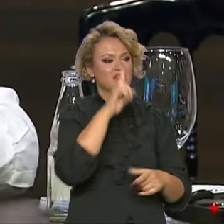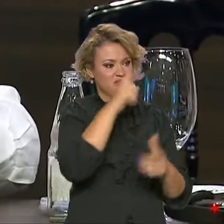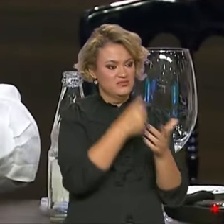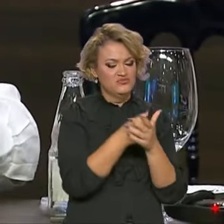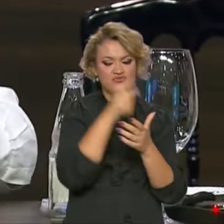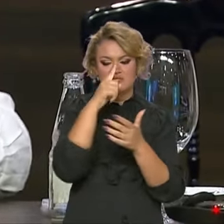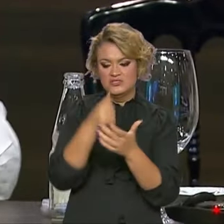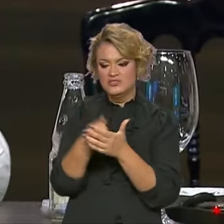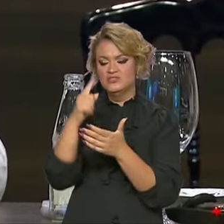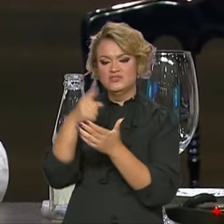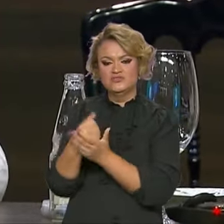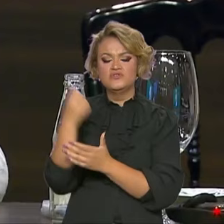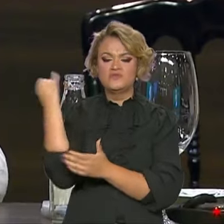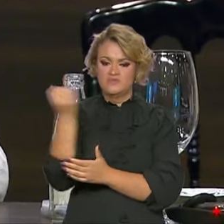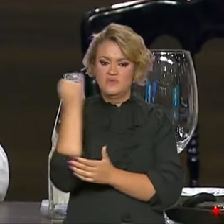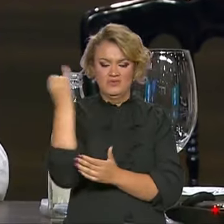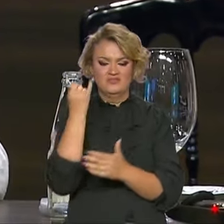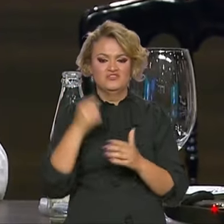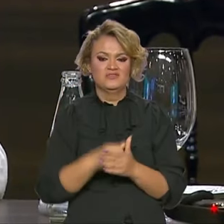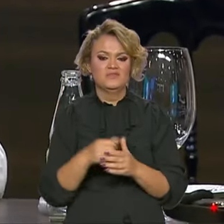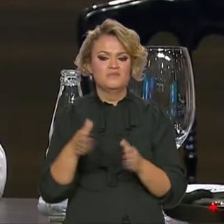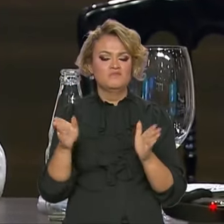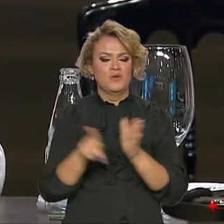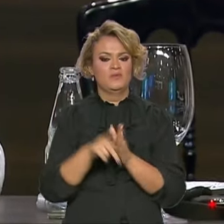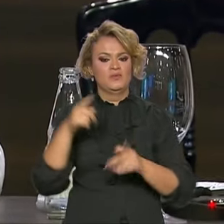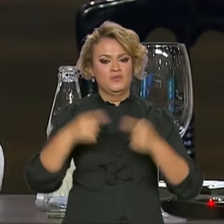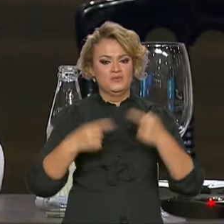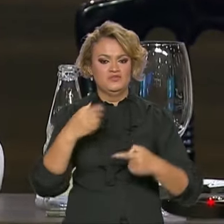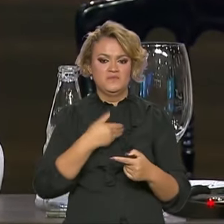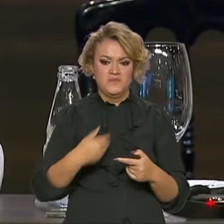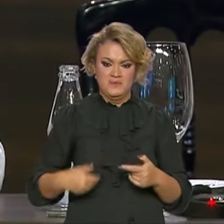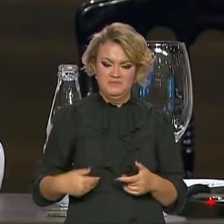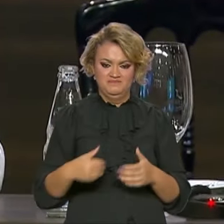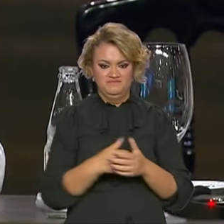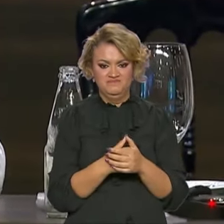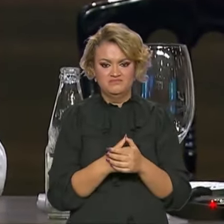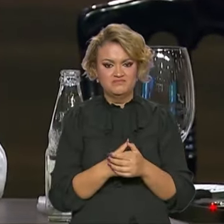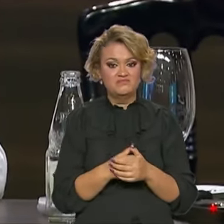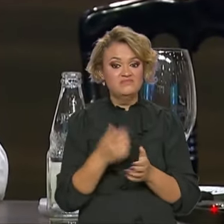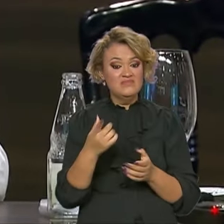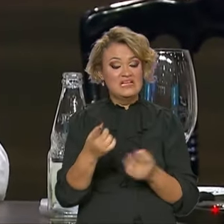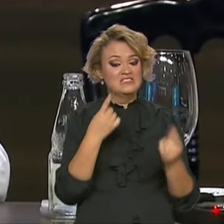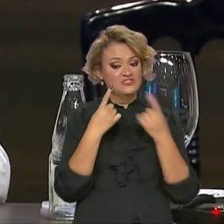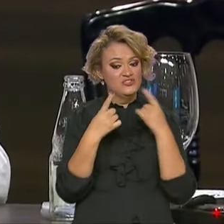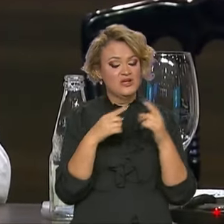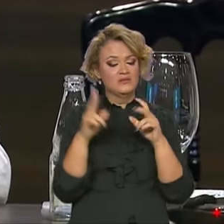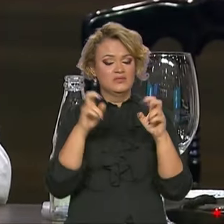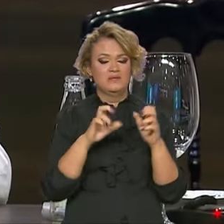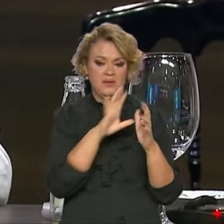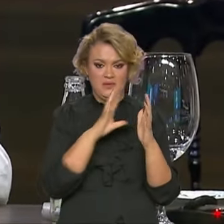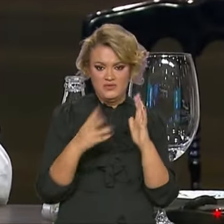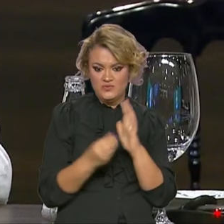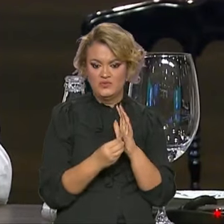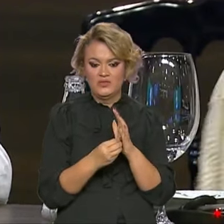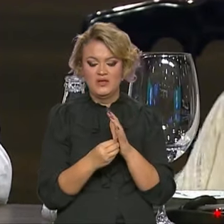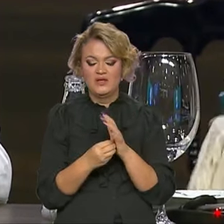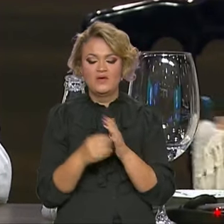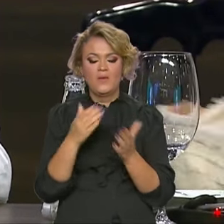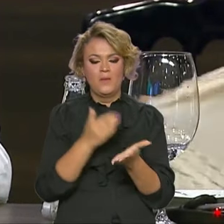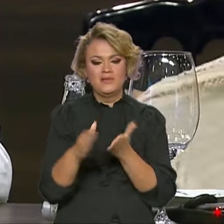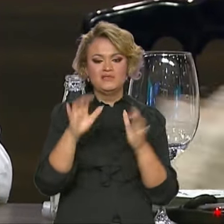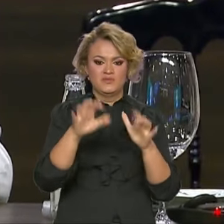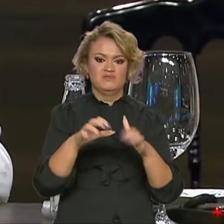decisões mais relevantes de nossas políticas públicas. Os diálogos amazônicos partiram